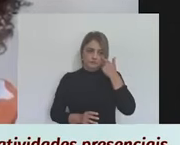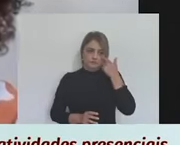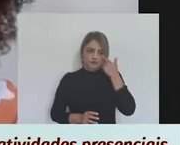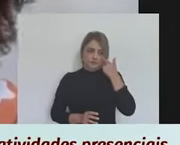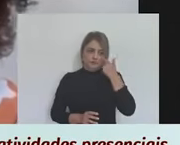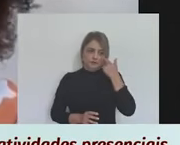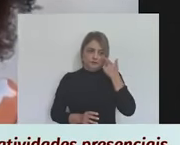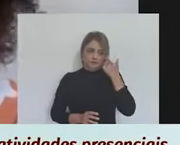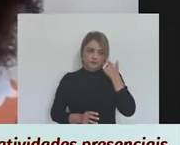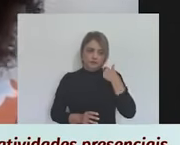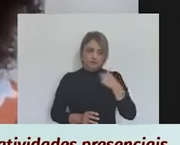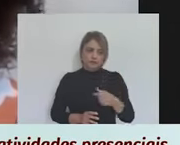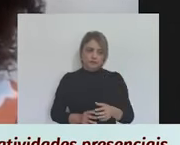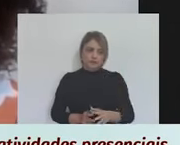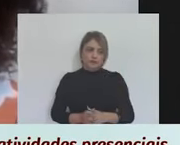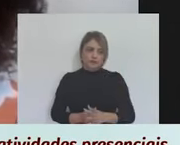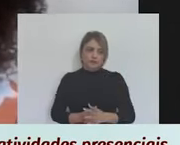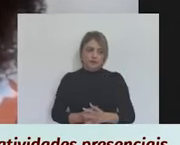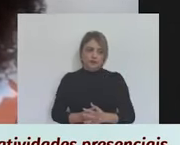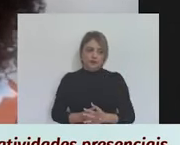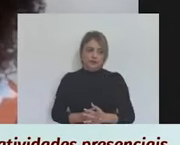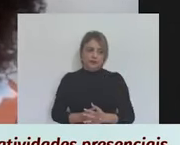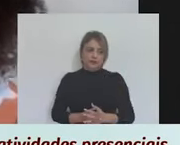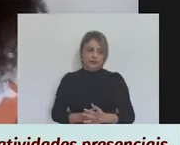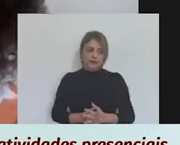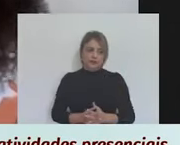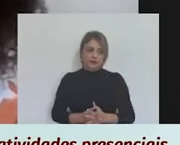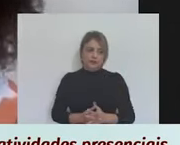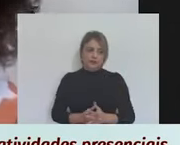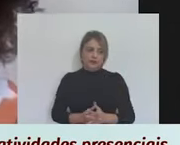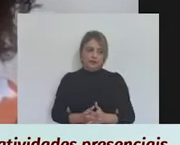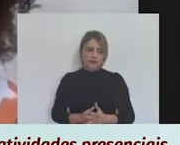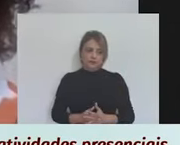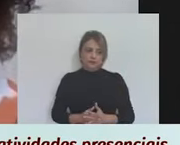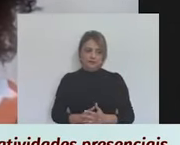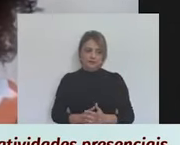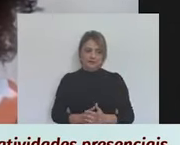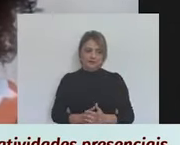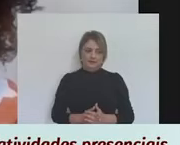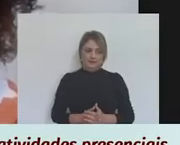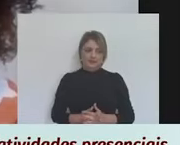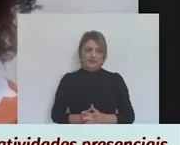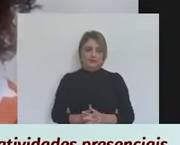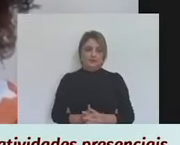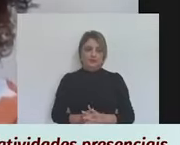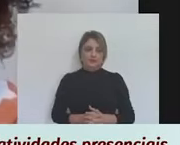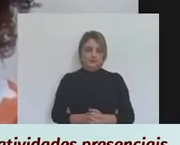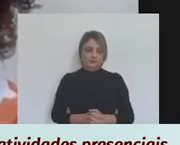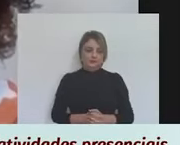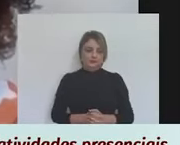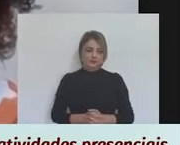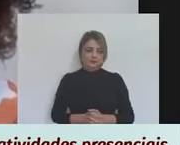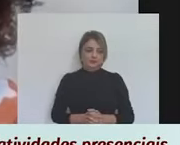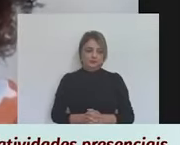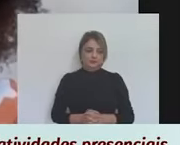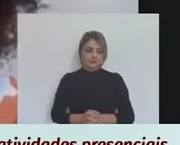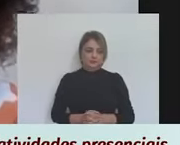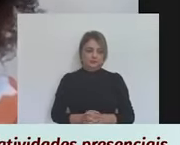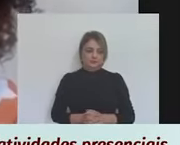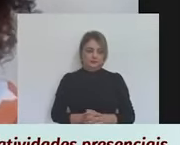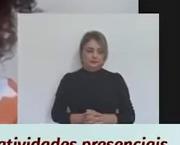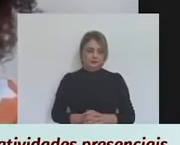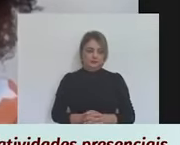vida. Desejo que nós tenhamos hoje uma boa plenária, que tenhamos um